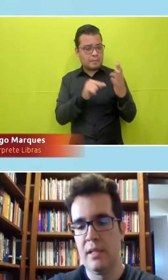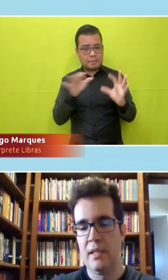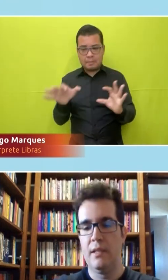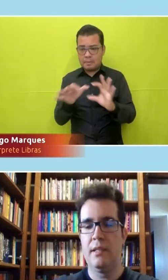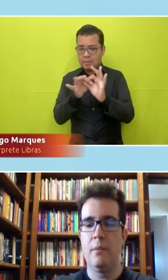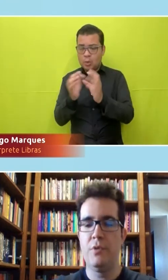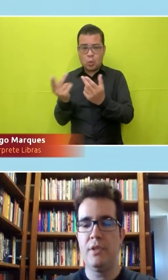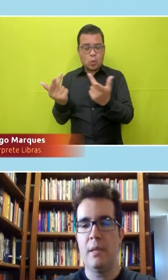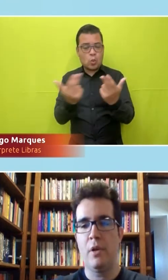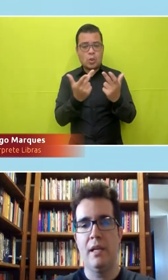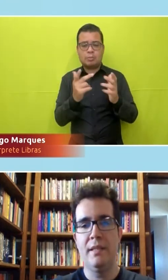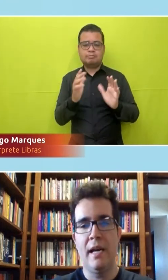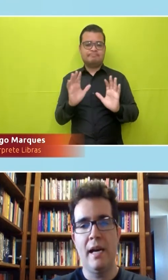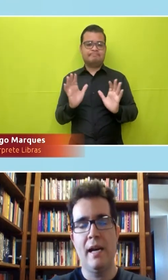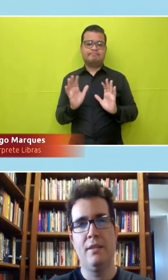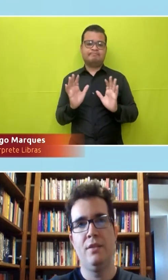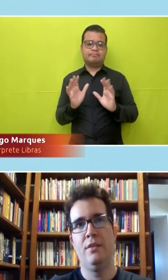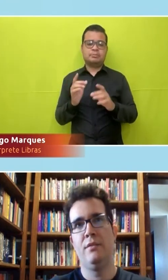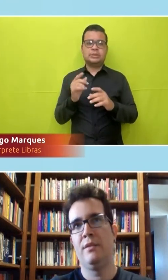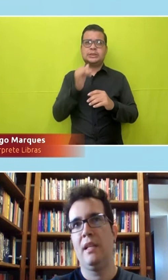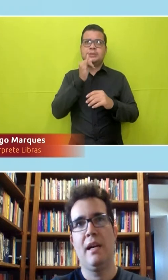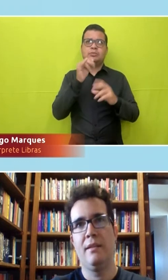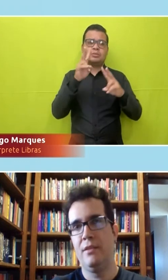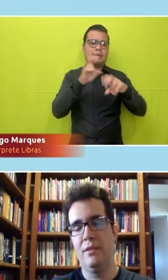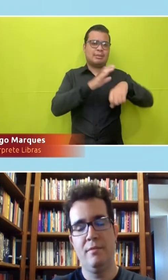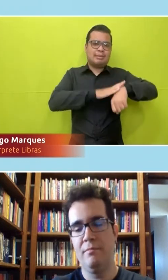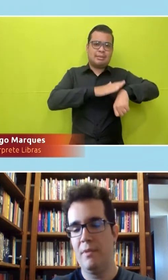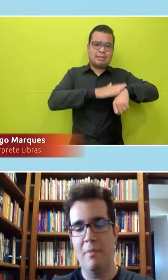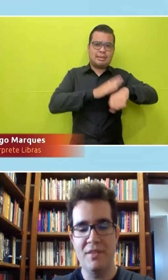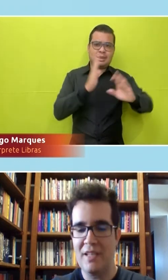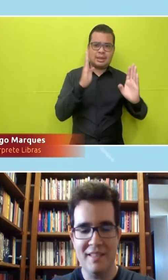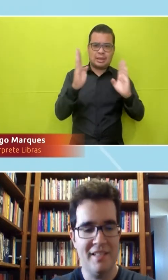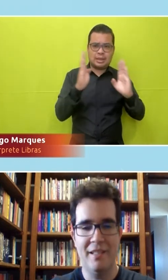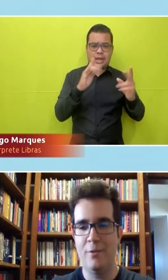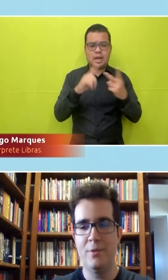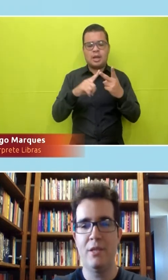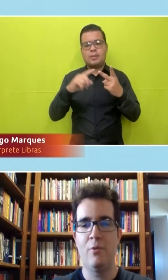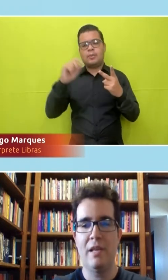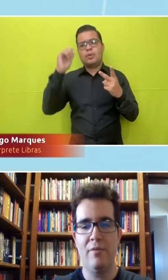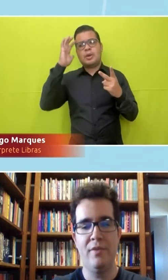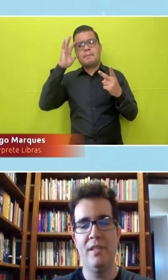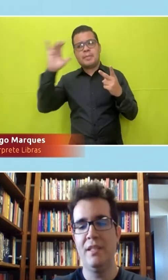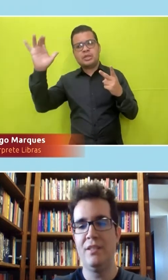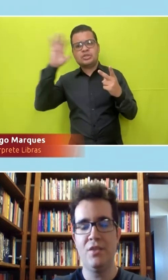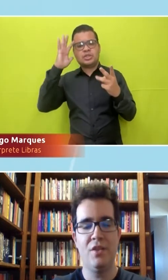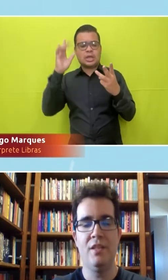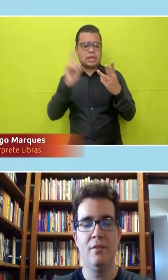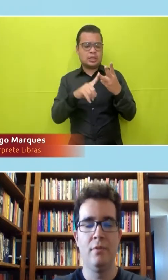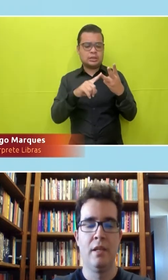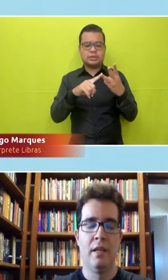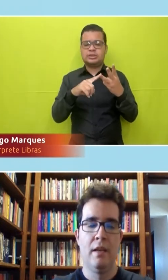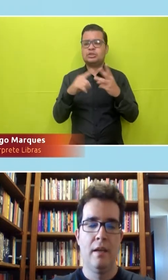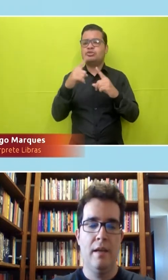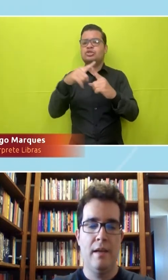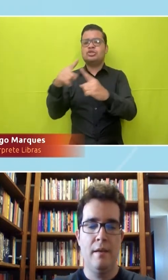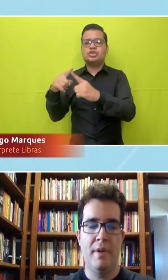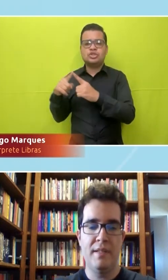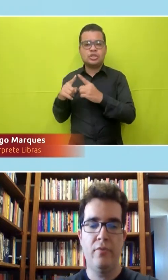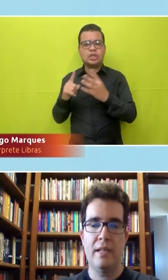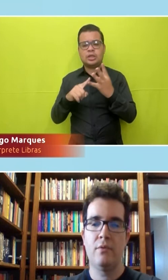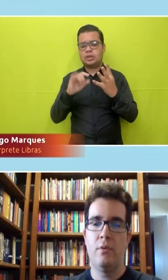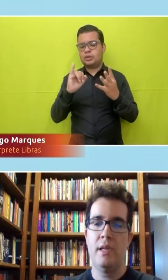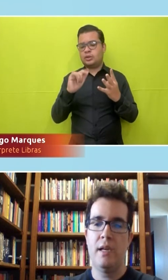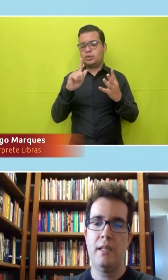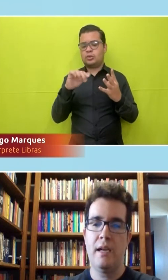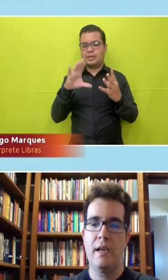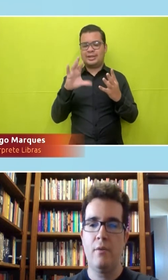contos em termos de temporalidade, sei lá, de imaginação, de iconografia, de estilo. Mas, de